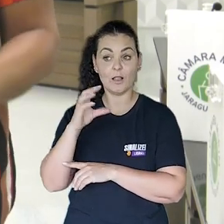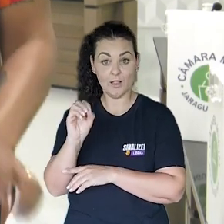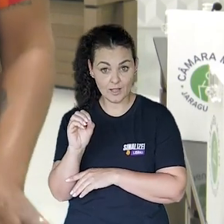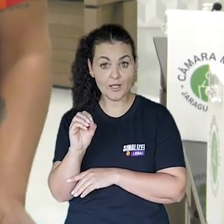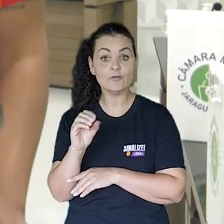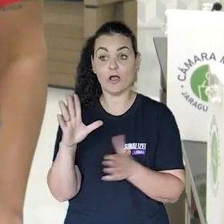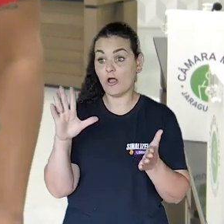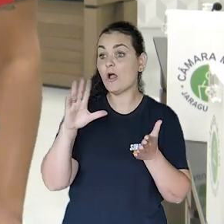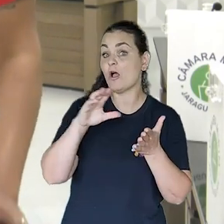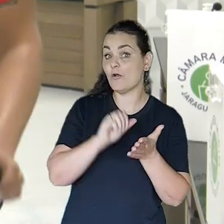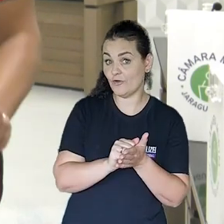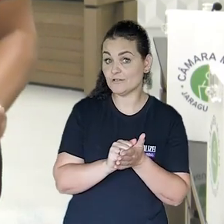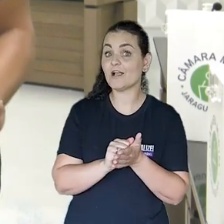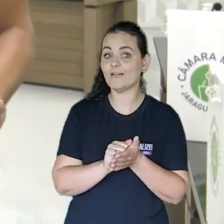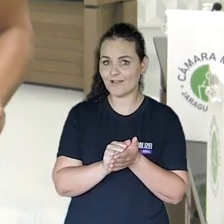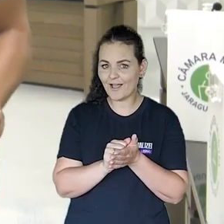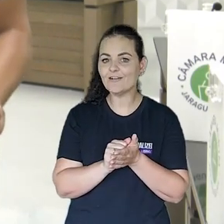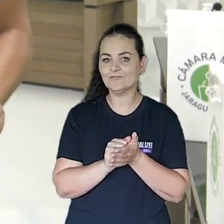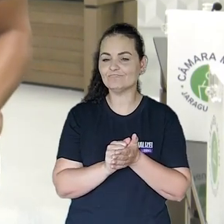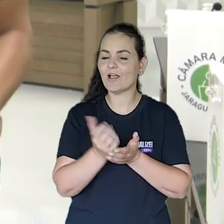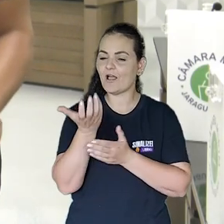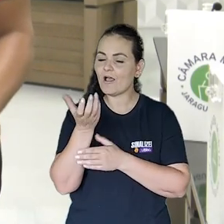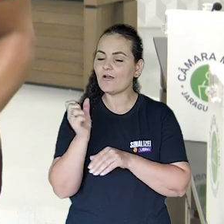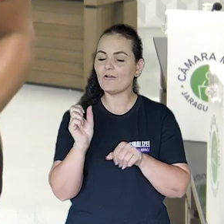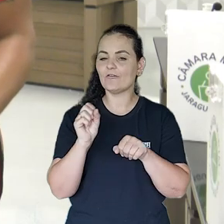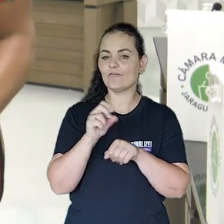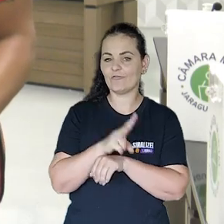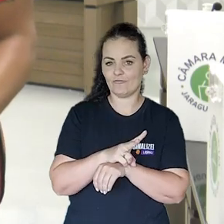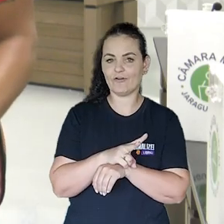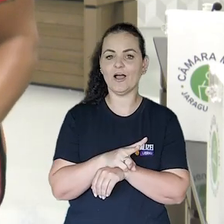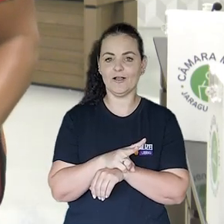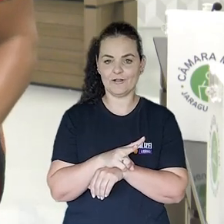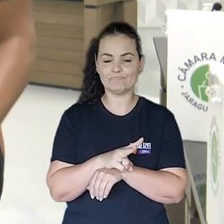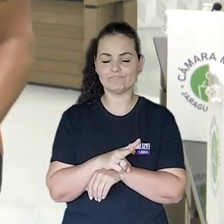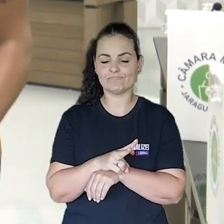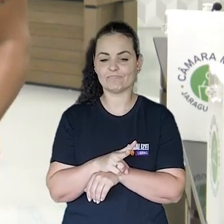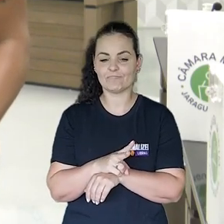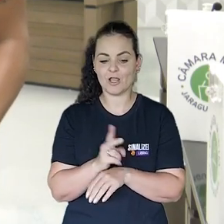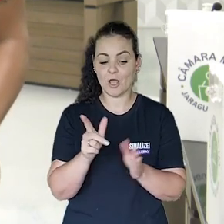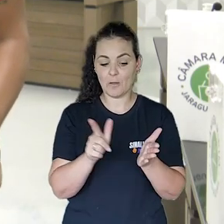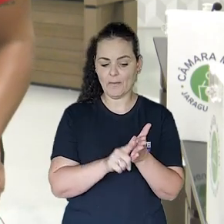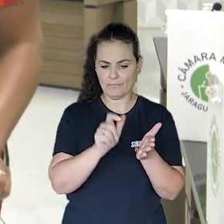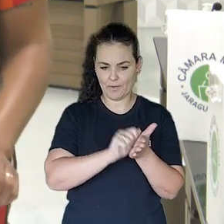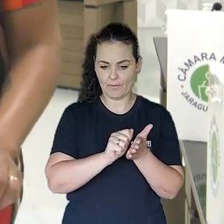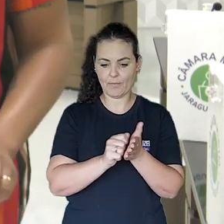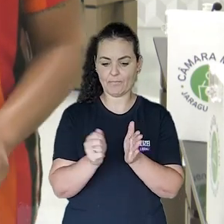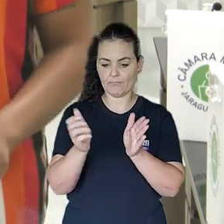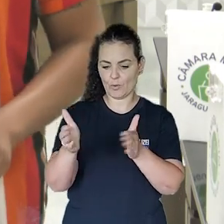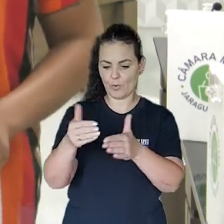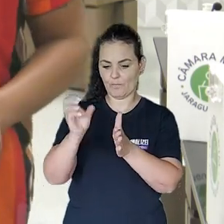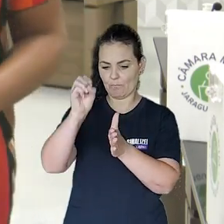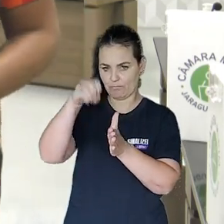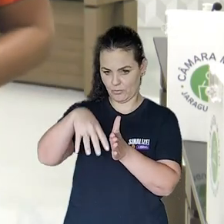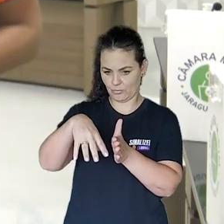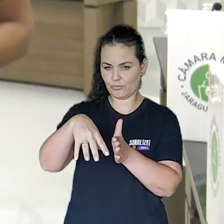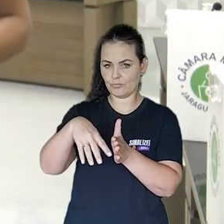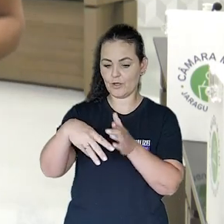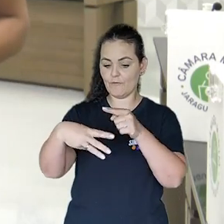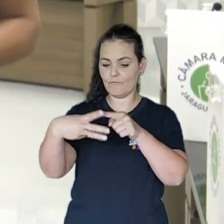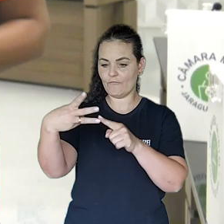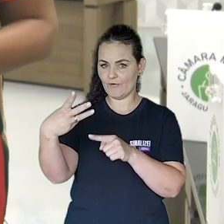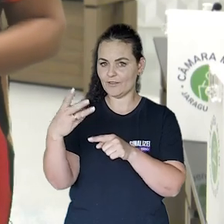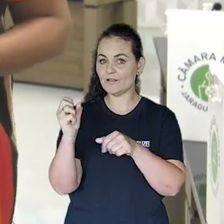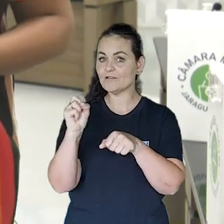papel, lembrando que são 3 vagas que nós iniciaremos o sorteio nesse agora. Momento, né? Isso mesmo. Então vamos dar uma mexida